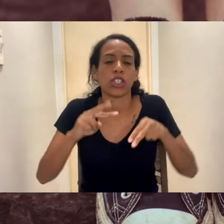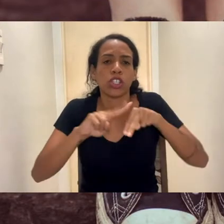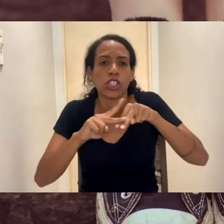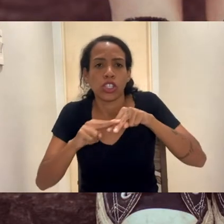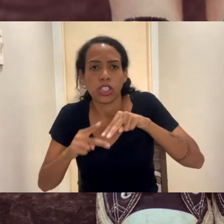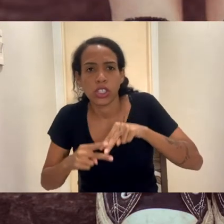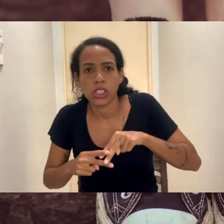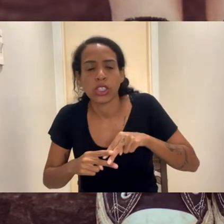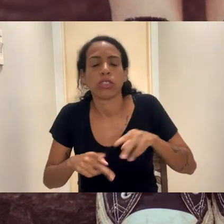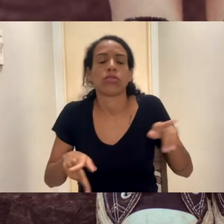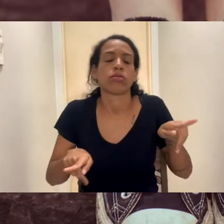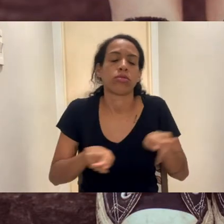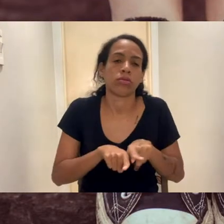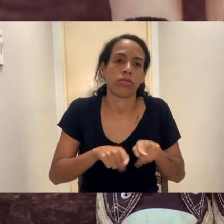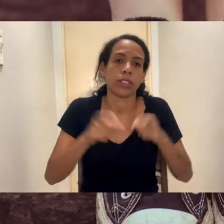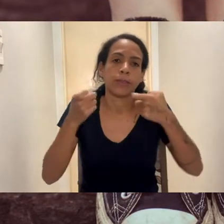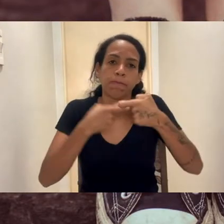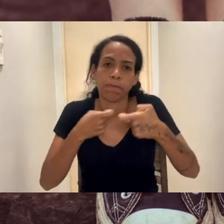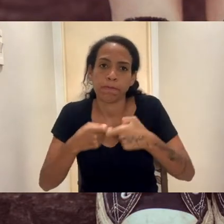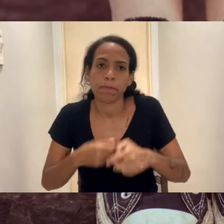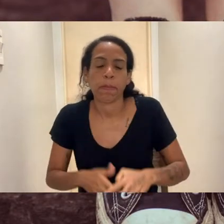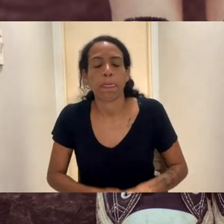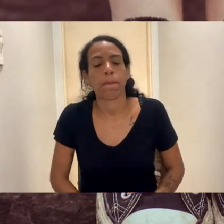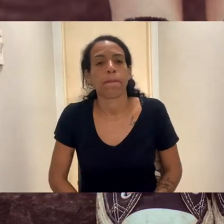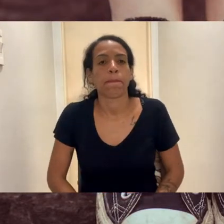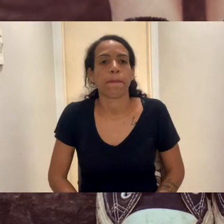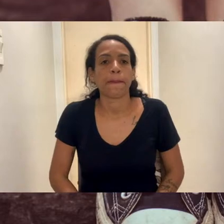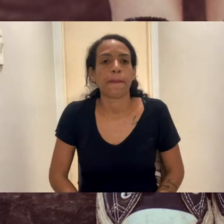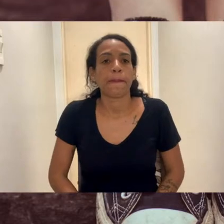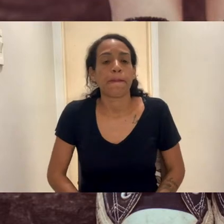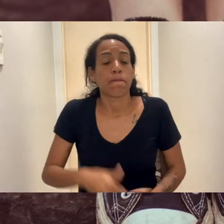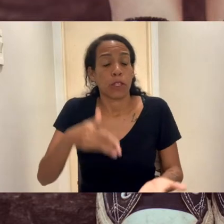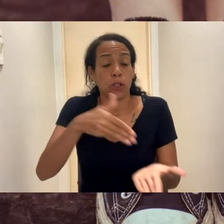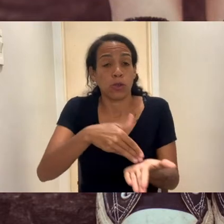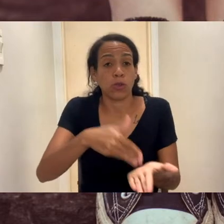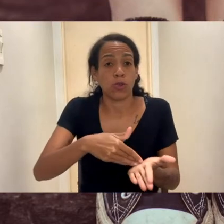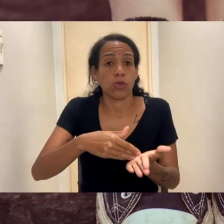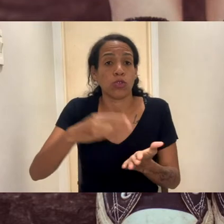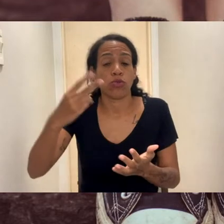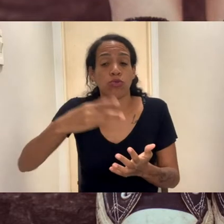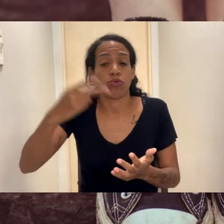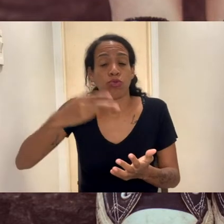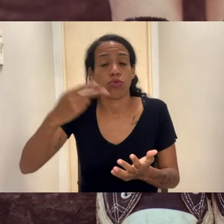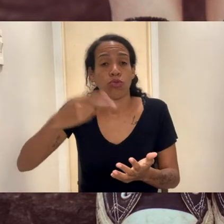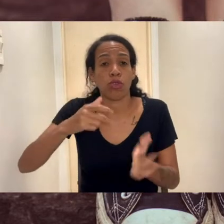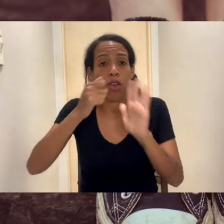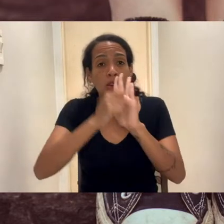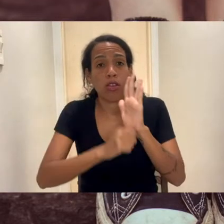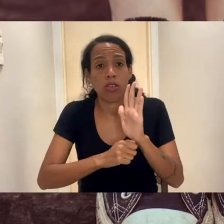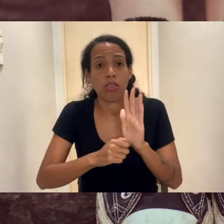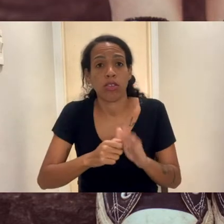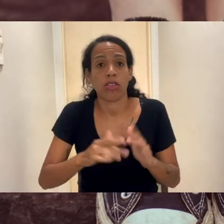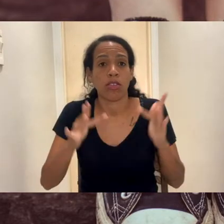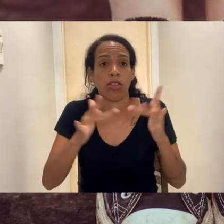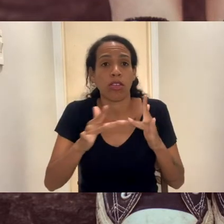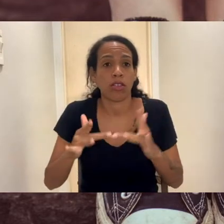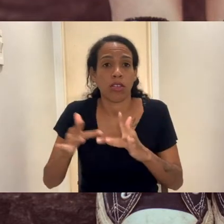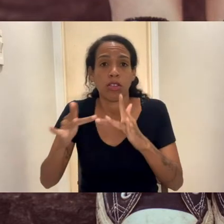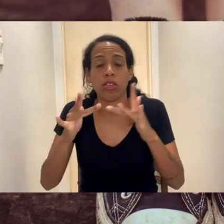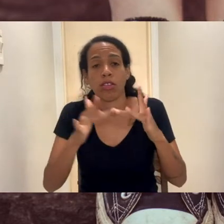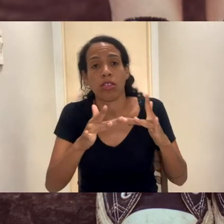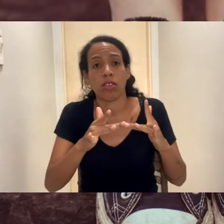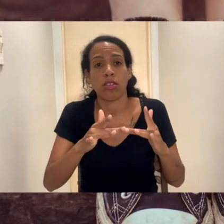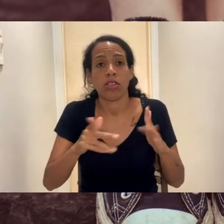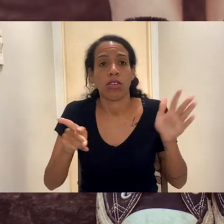de orientação sexual. Os últimos dois artigos tratam de questões, né, vinculadas à